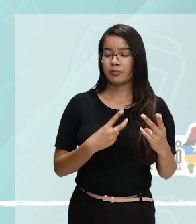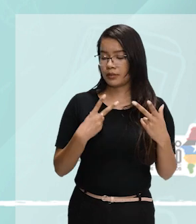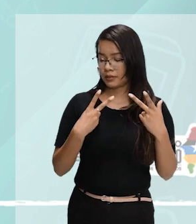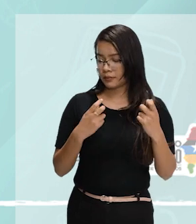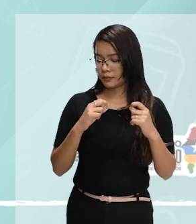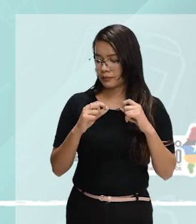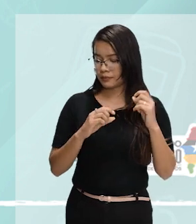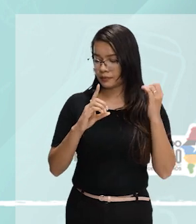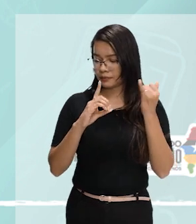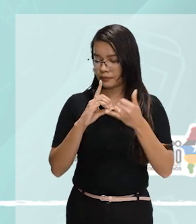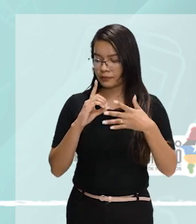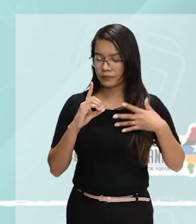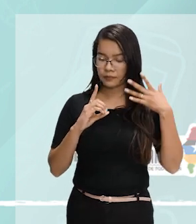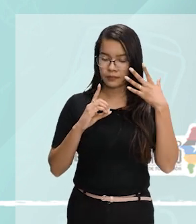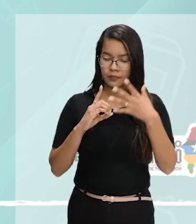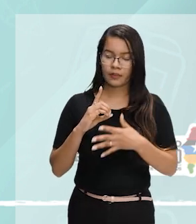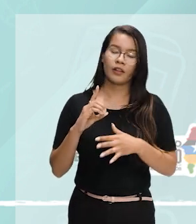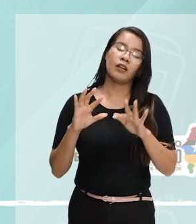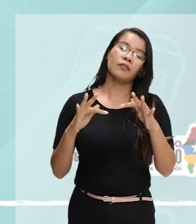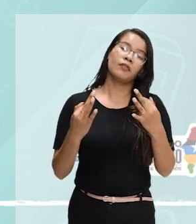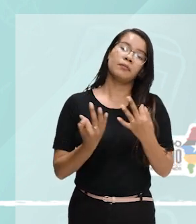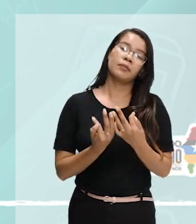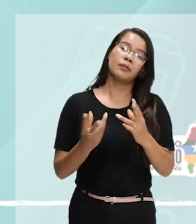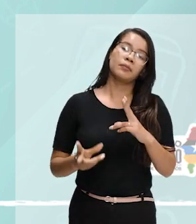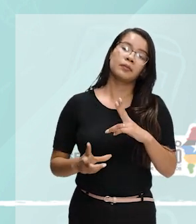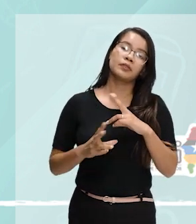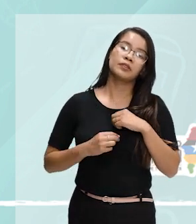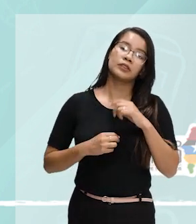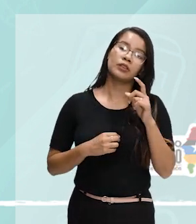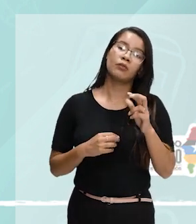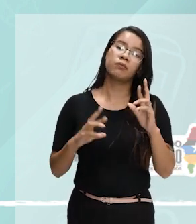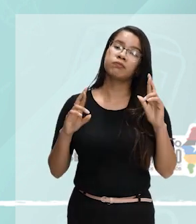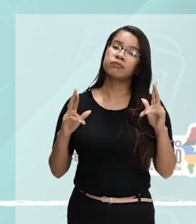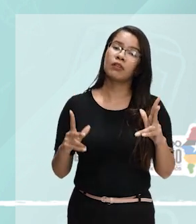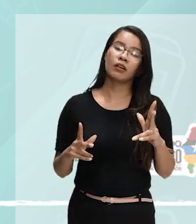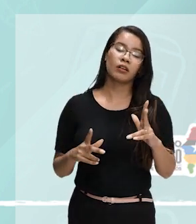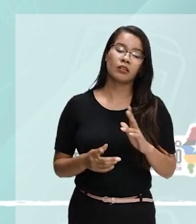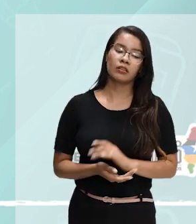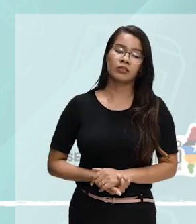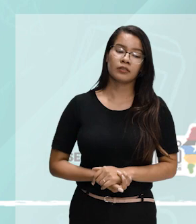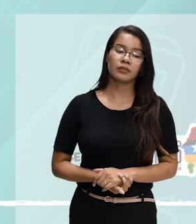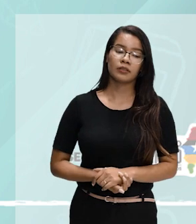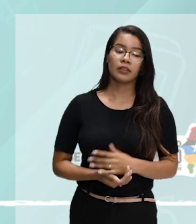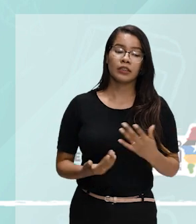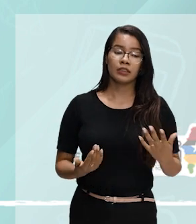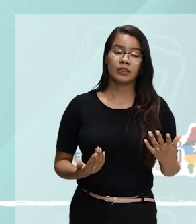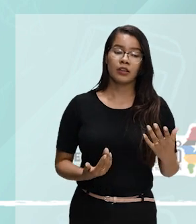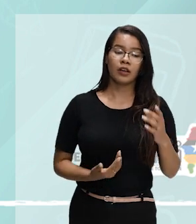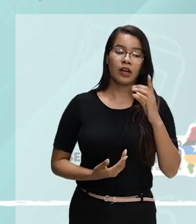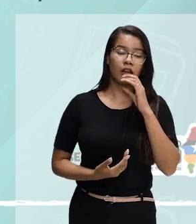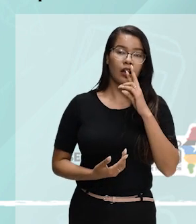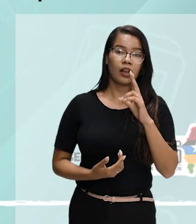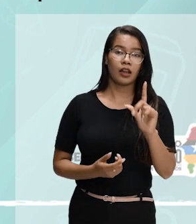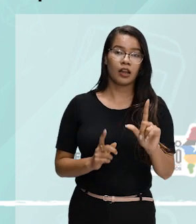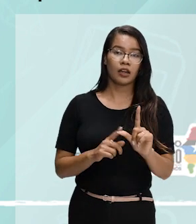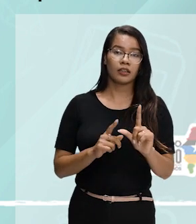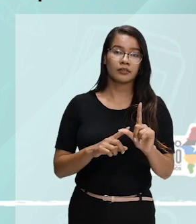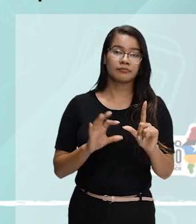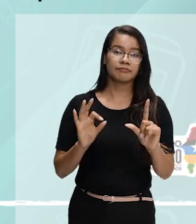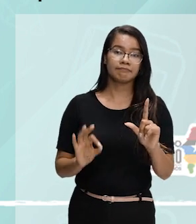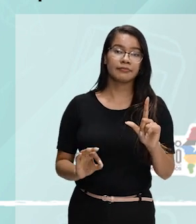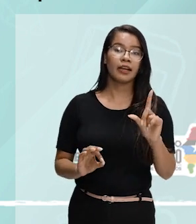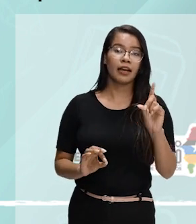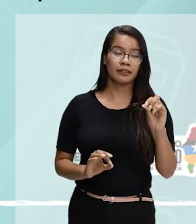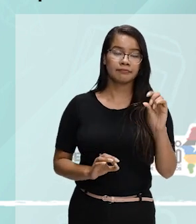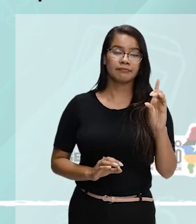famílias das personagens são totalmente irregulares a um padrão de família tradicional. Portanto, a letra certa é a letra